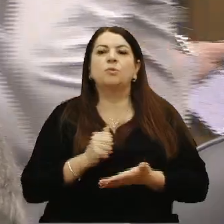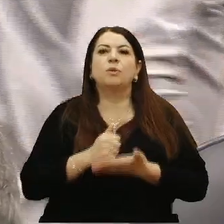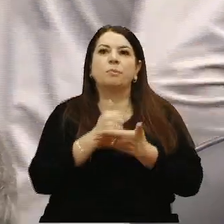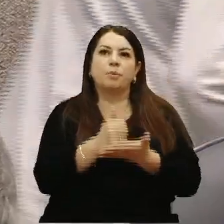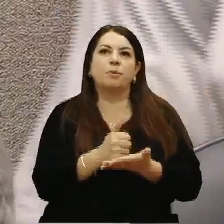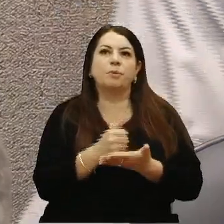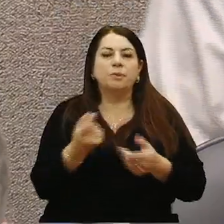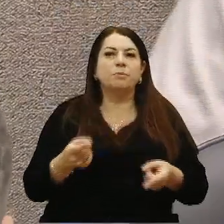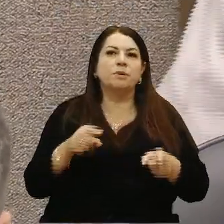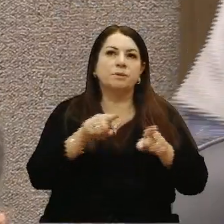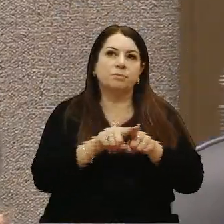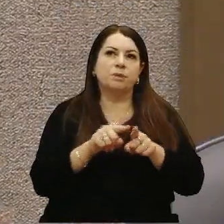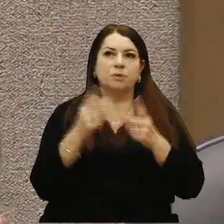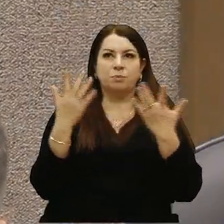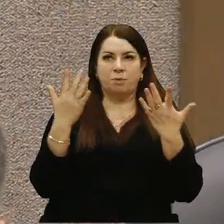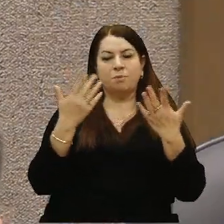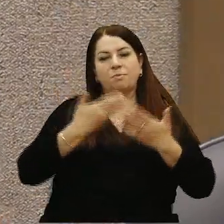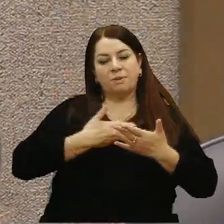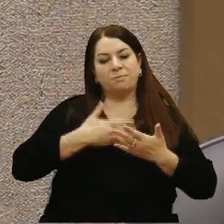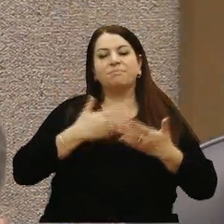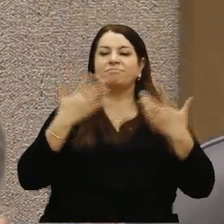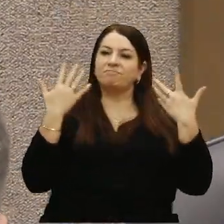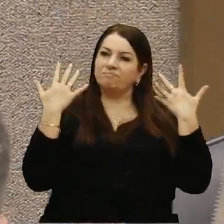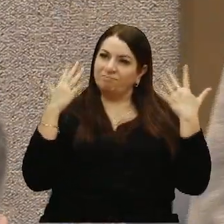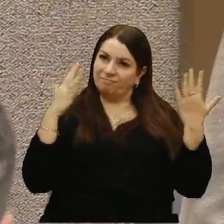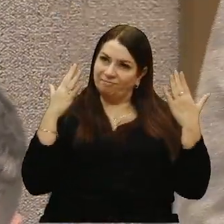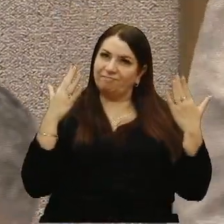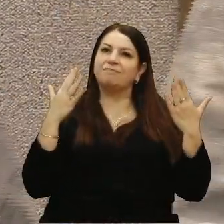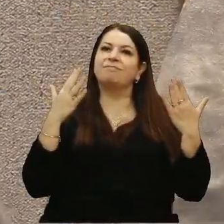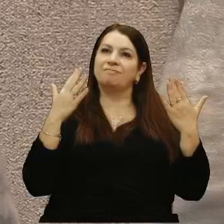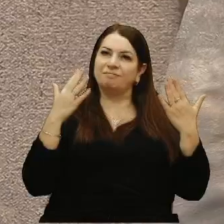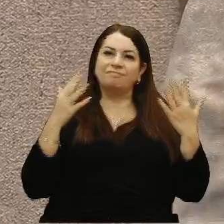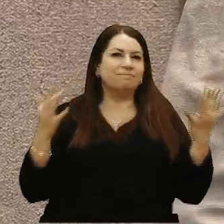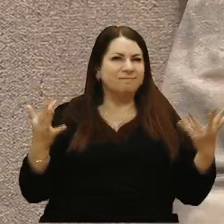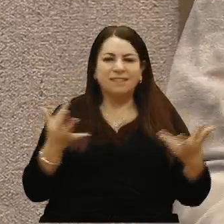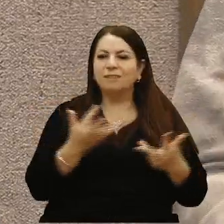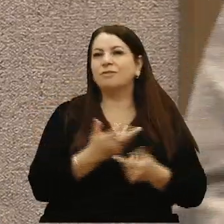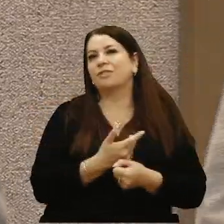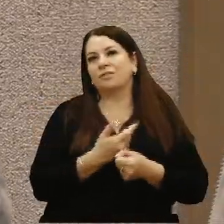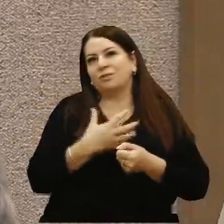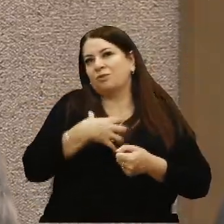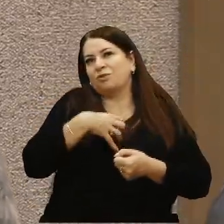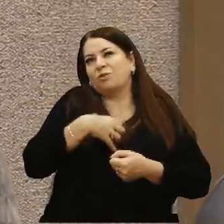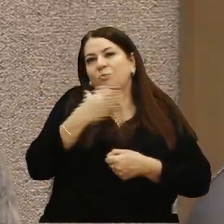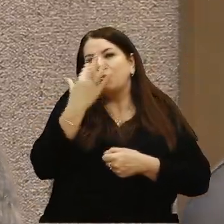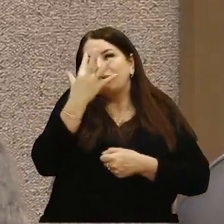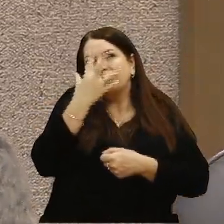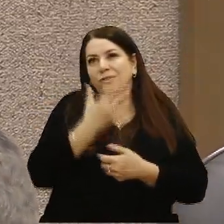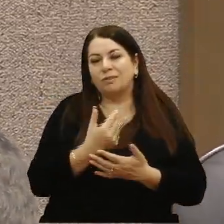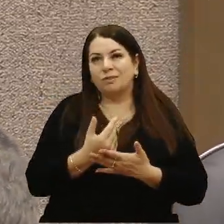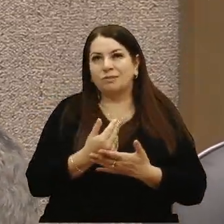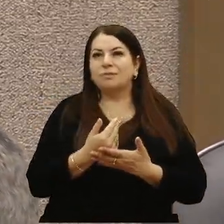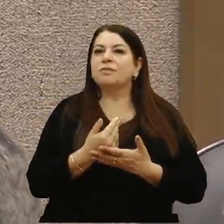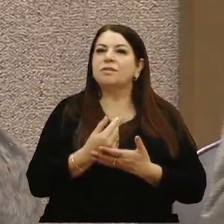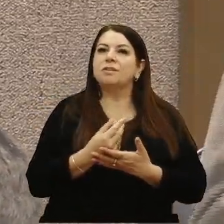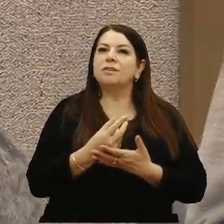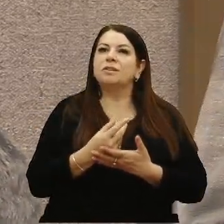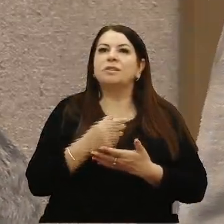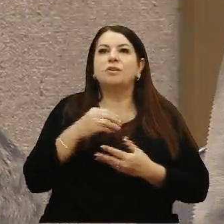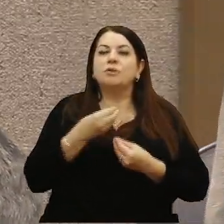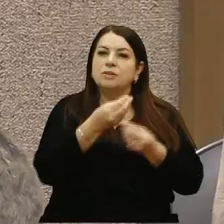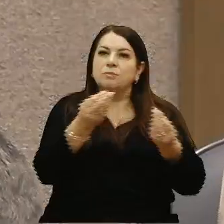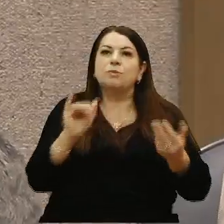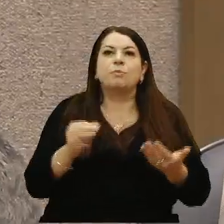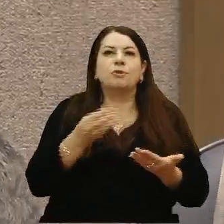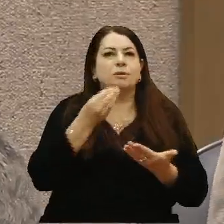com a parceria do Mão Amiga. Então, parabéns, foi maravilhoso, um gesto bonito, e nós estamos